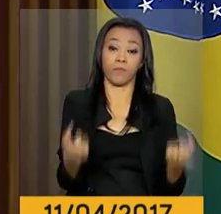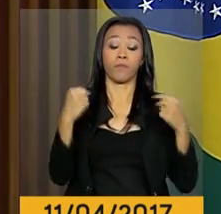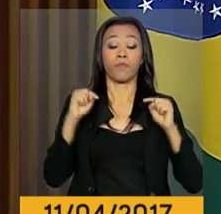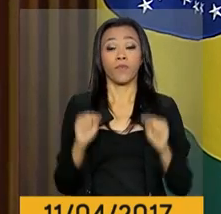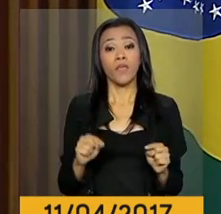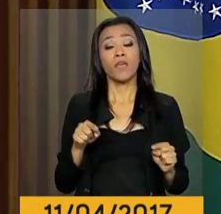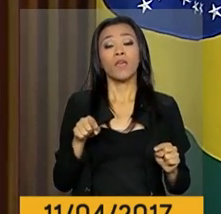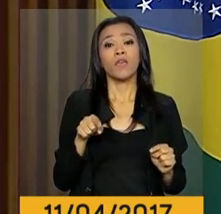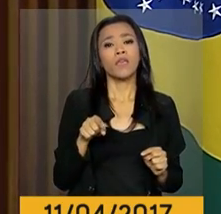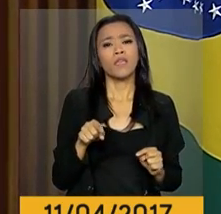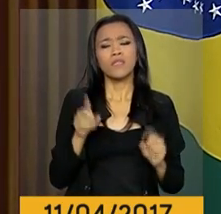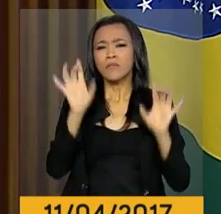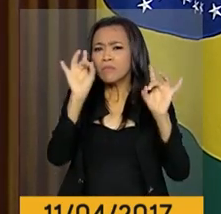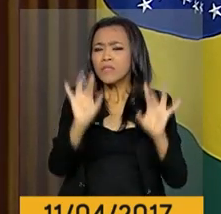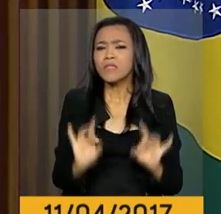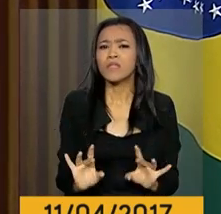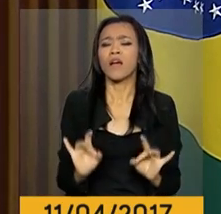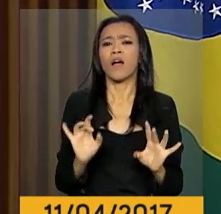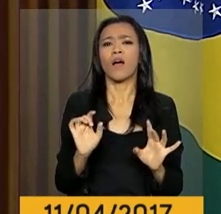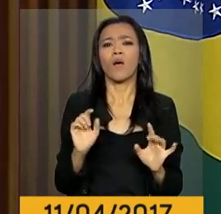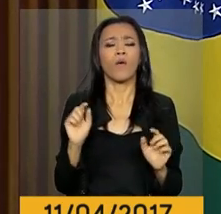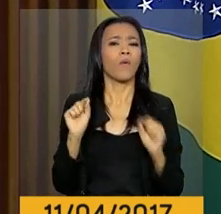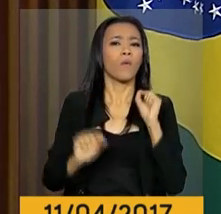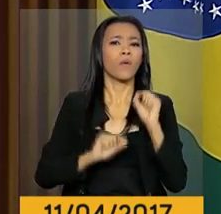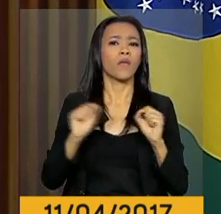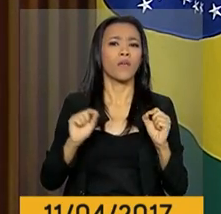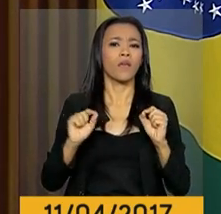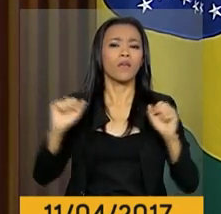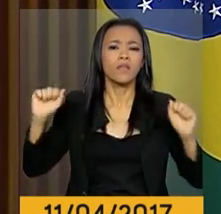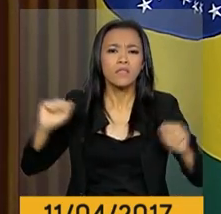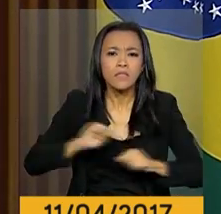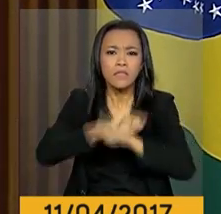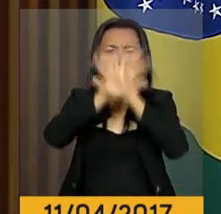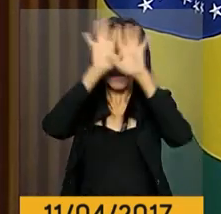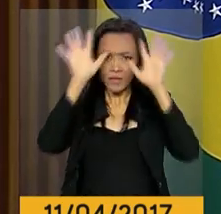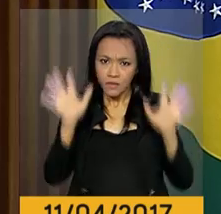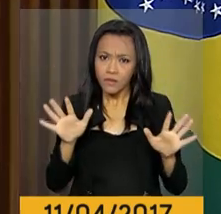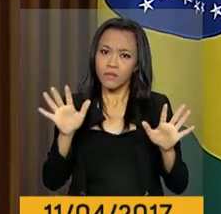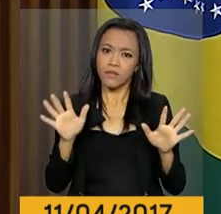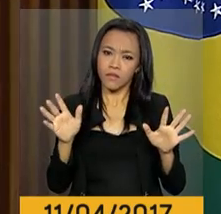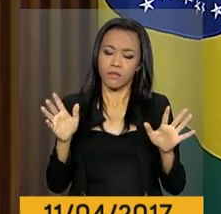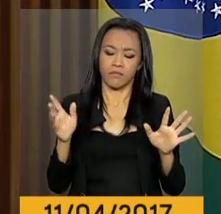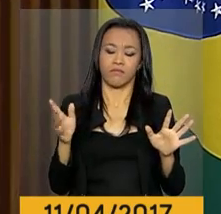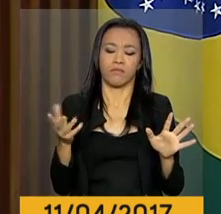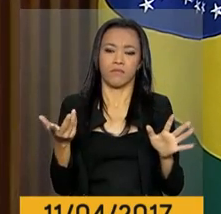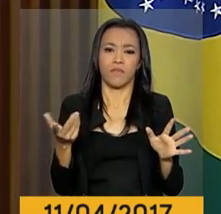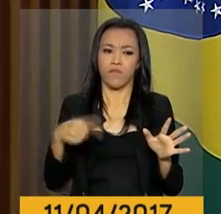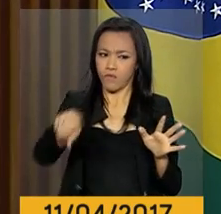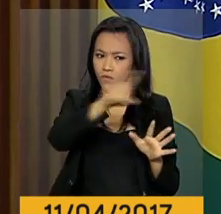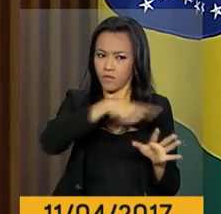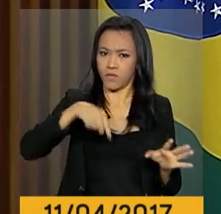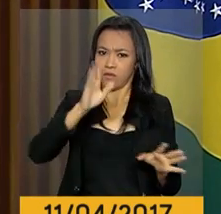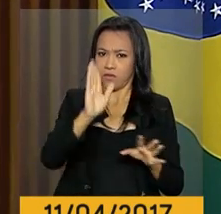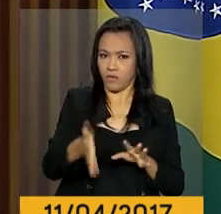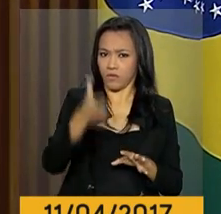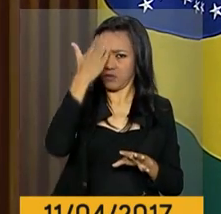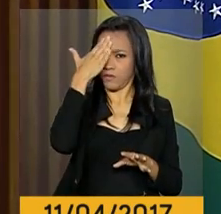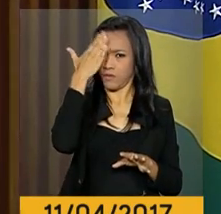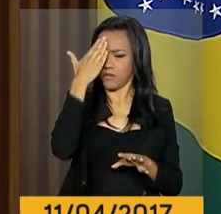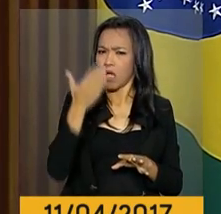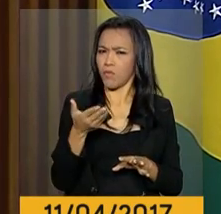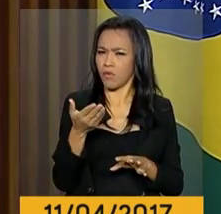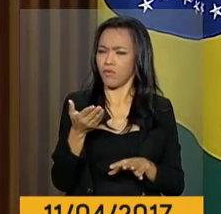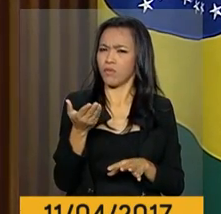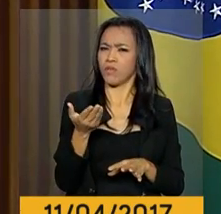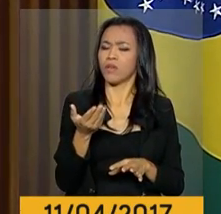especialmente em função de esclarecimentos que possam ser feitos o senhor sabe os senhores sabem que durante bom